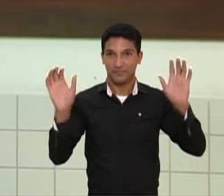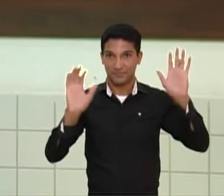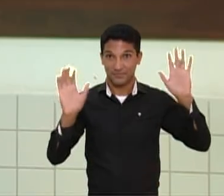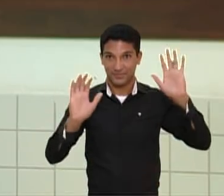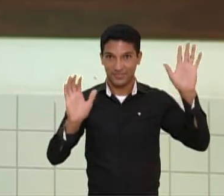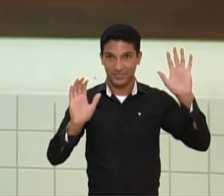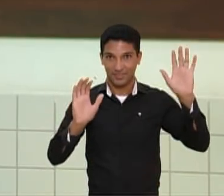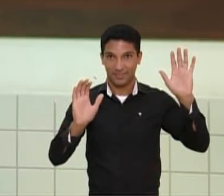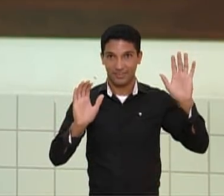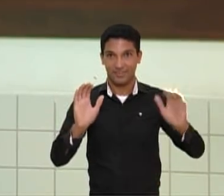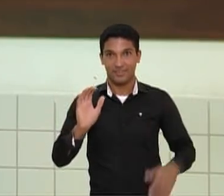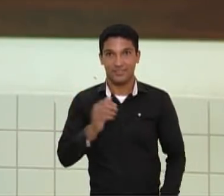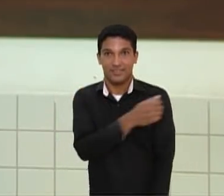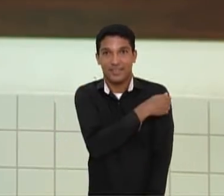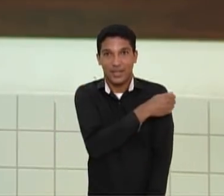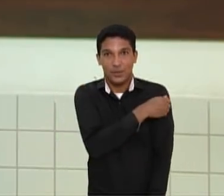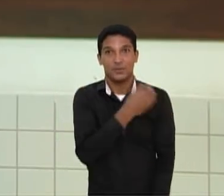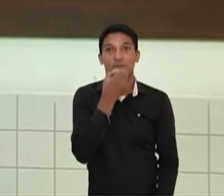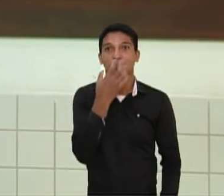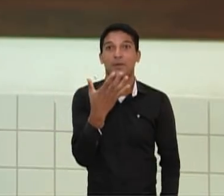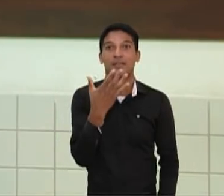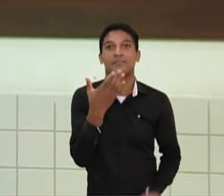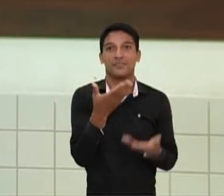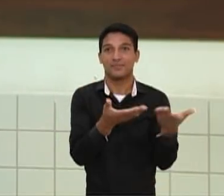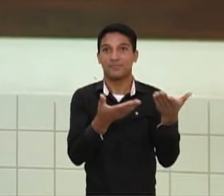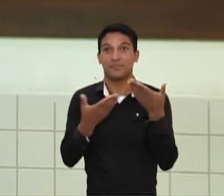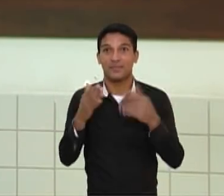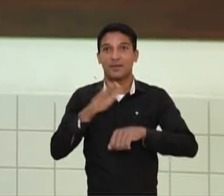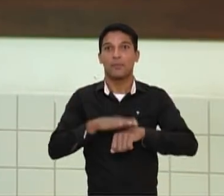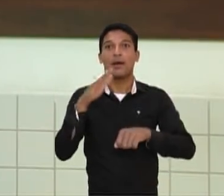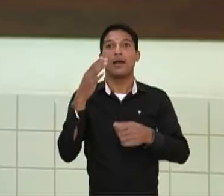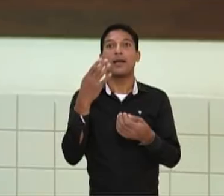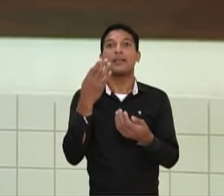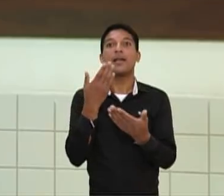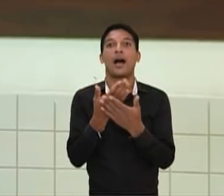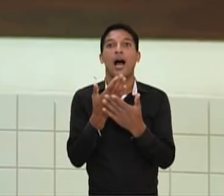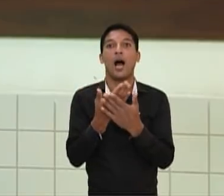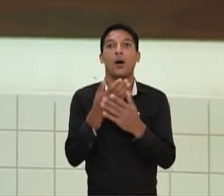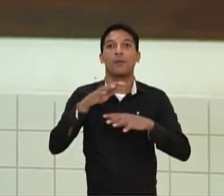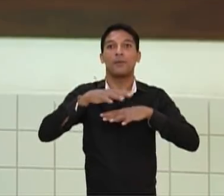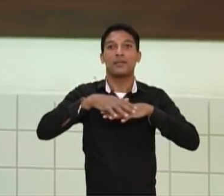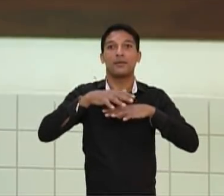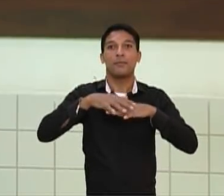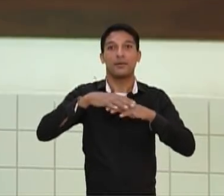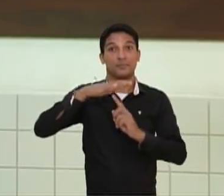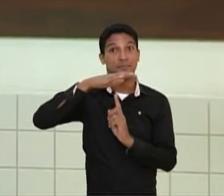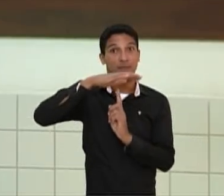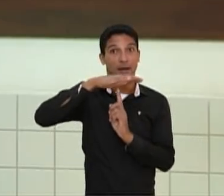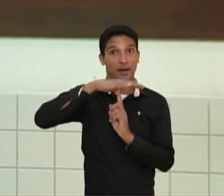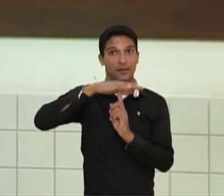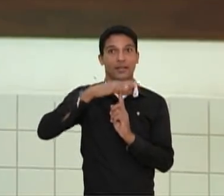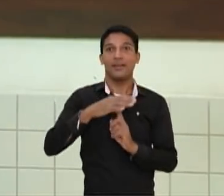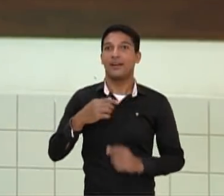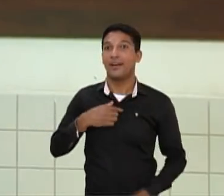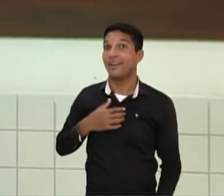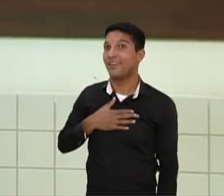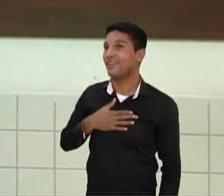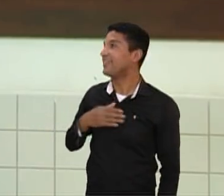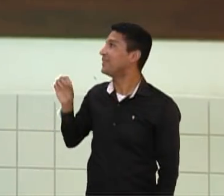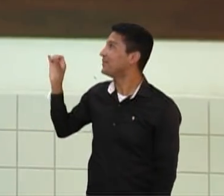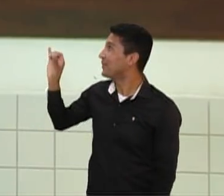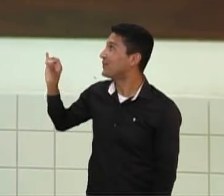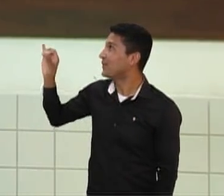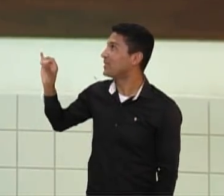Olá pessoal, bem-vindos a mais uma aula Paraná de Matemática. Eu sou a professora Suelen Rodrigues. Eu estou aqui com o Isaías. Tudo